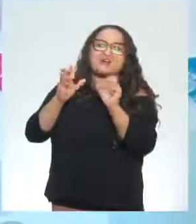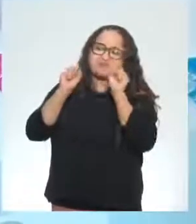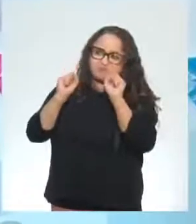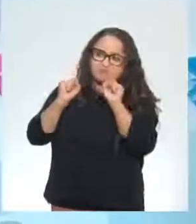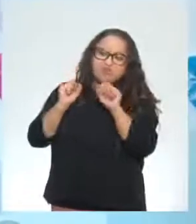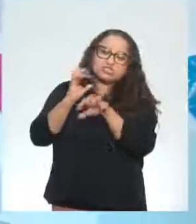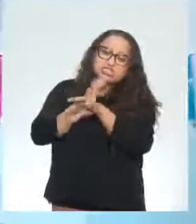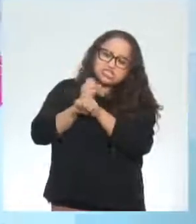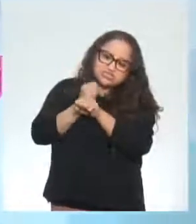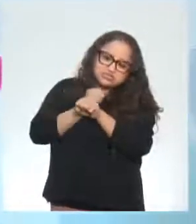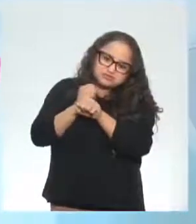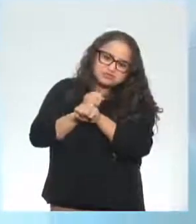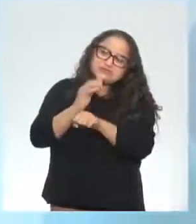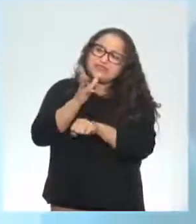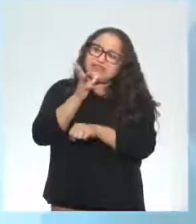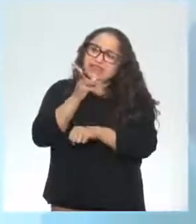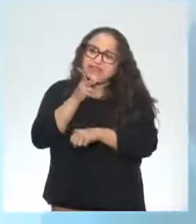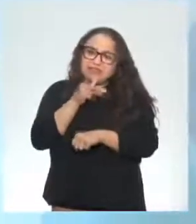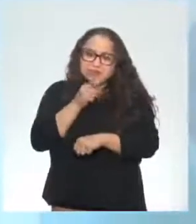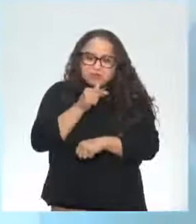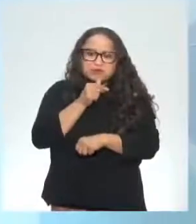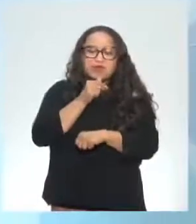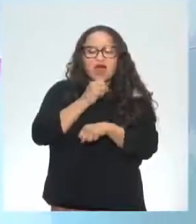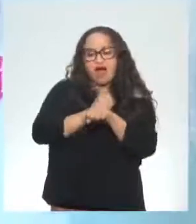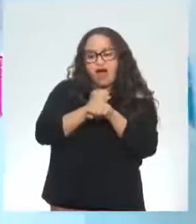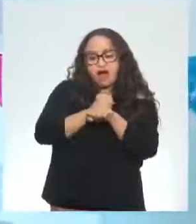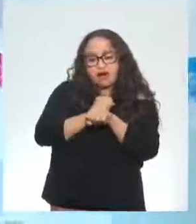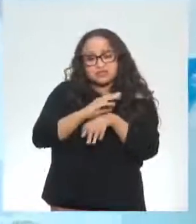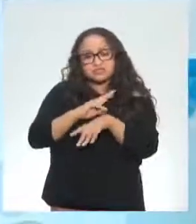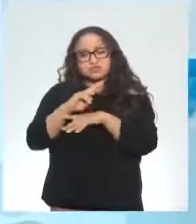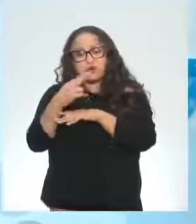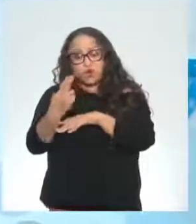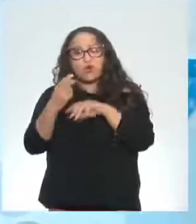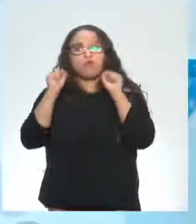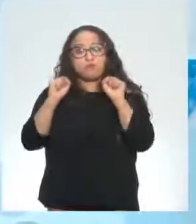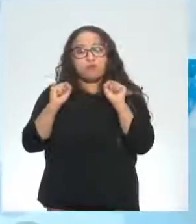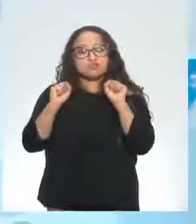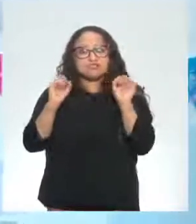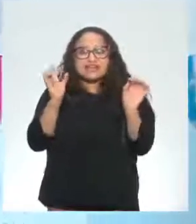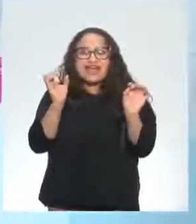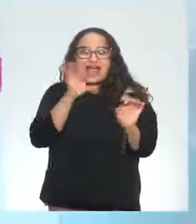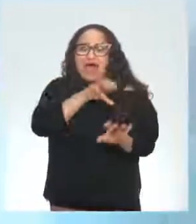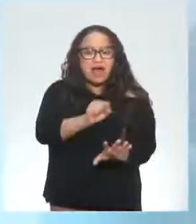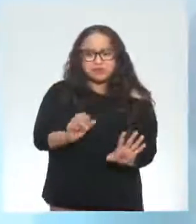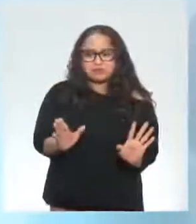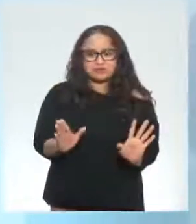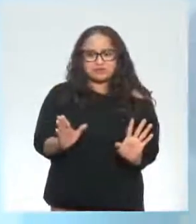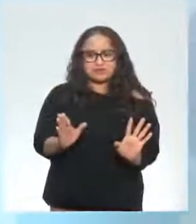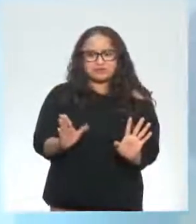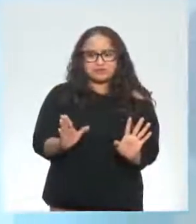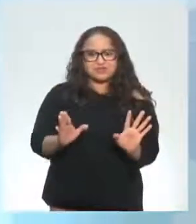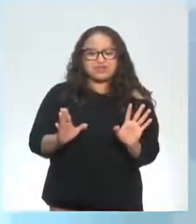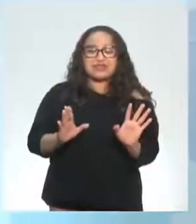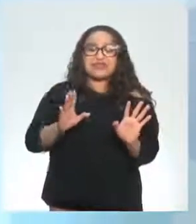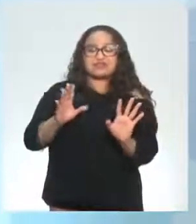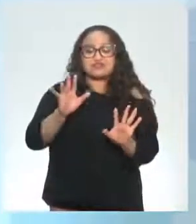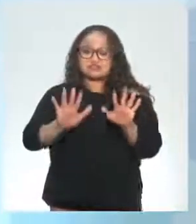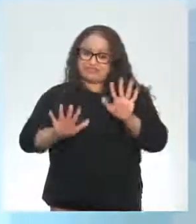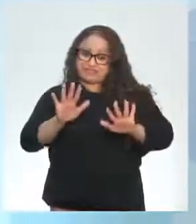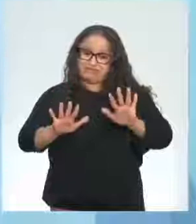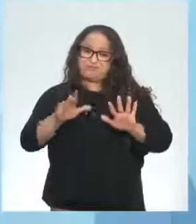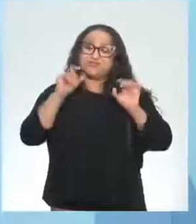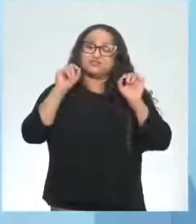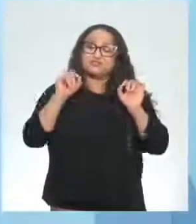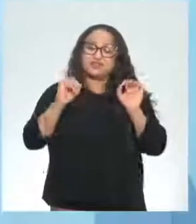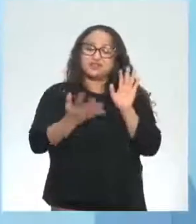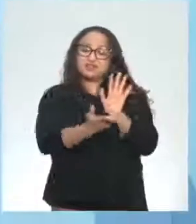demorar aí vários meses, até anos, né, para se concluir, ou ele pode ocorrer a curto prazo também, dependendo aí dos elementos, né, que o artista